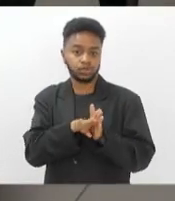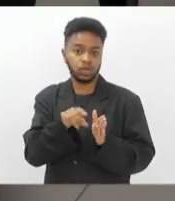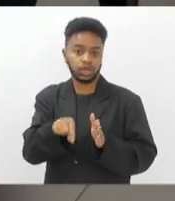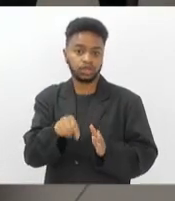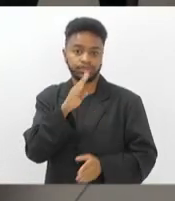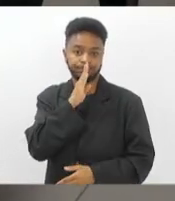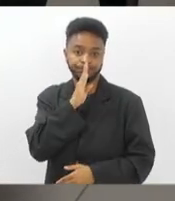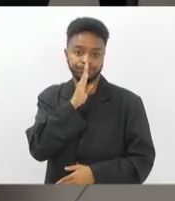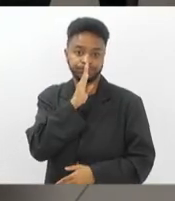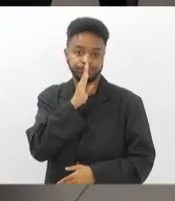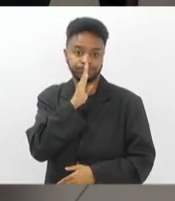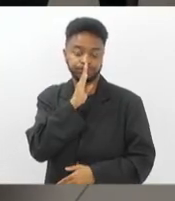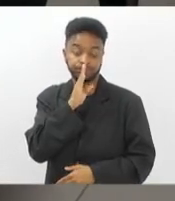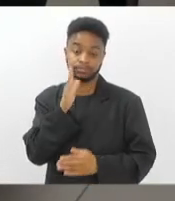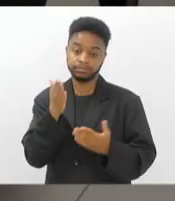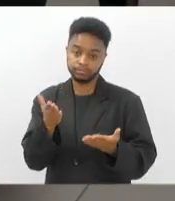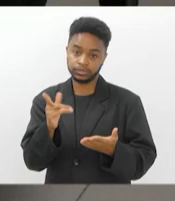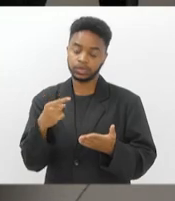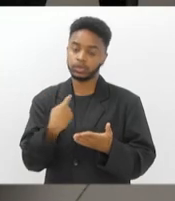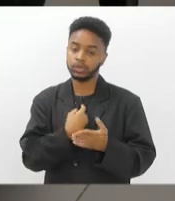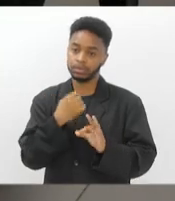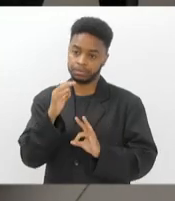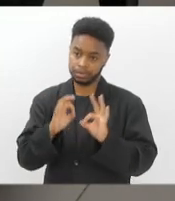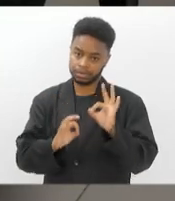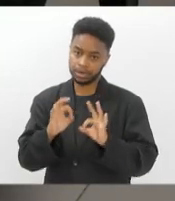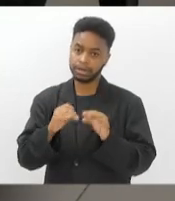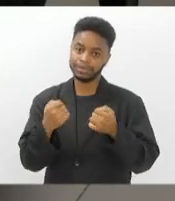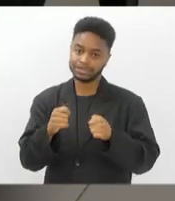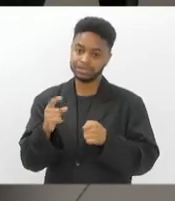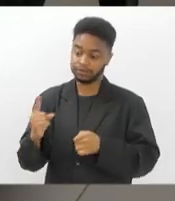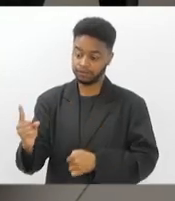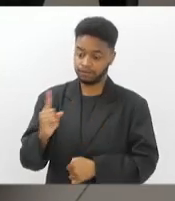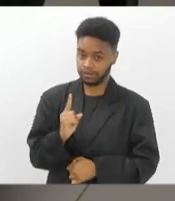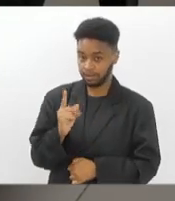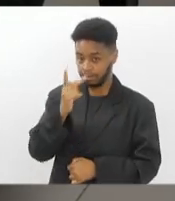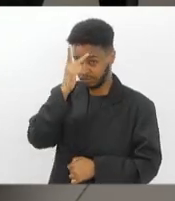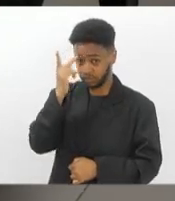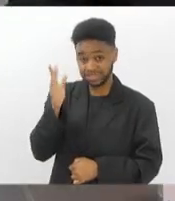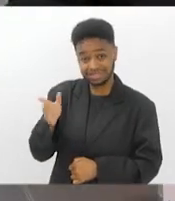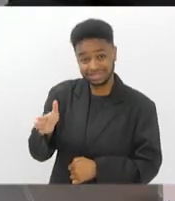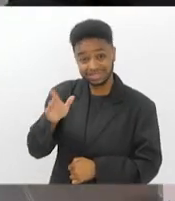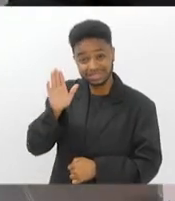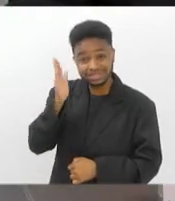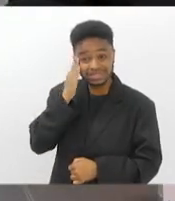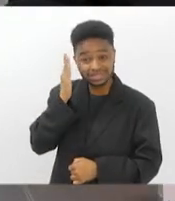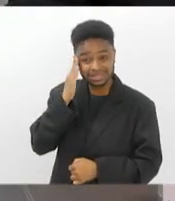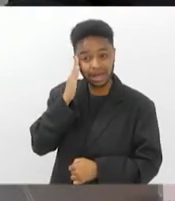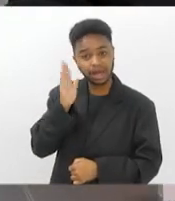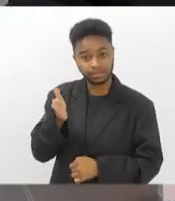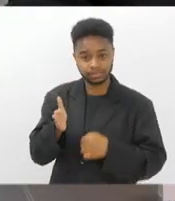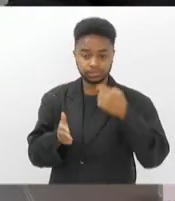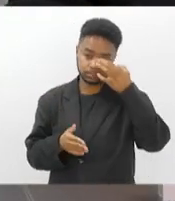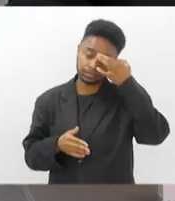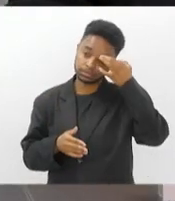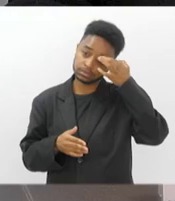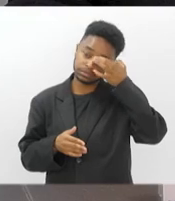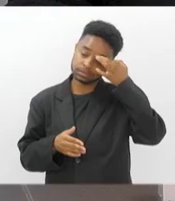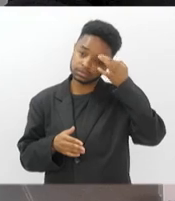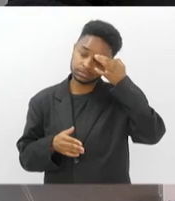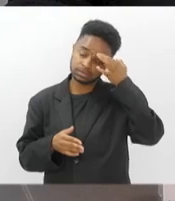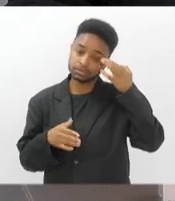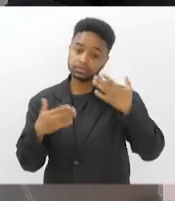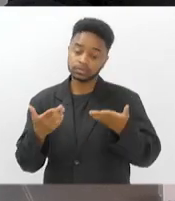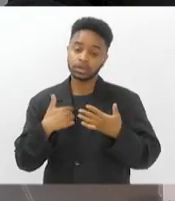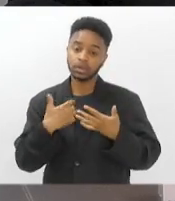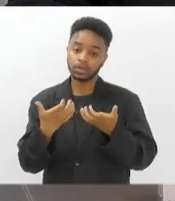né preparado para é isso tem que vir quem decida realmente tem que vir quem decida gente vai achar a gente vai achar é isso então eu quero deixar